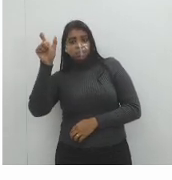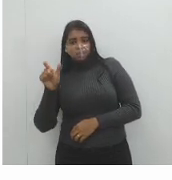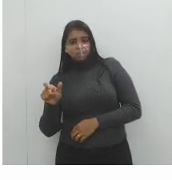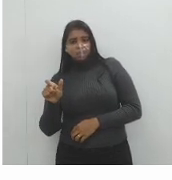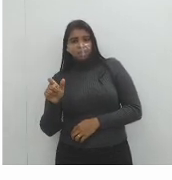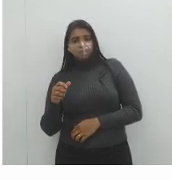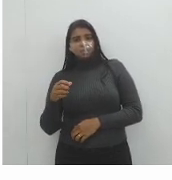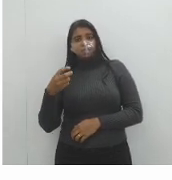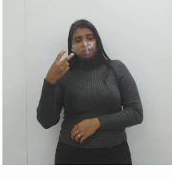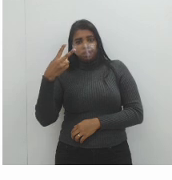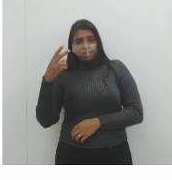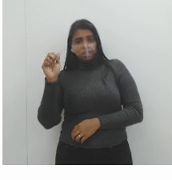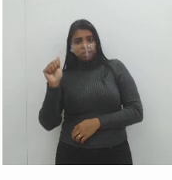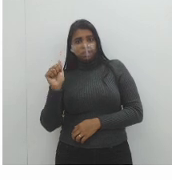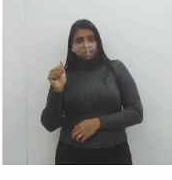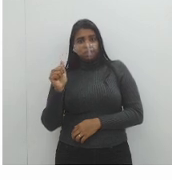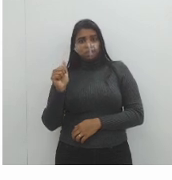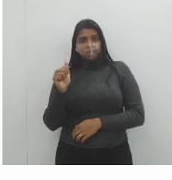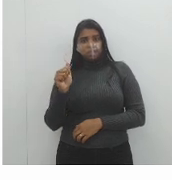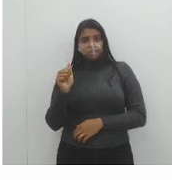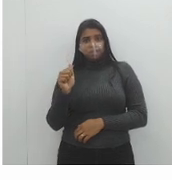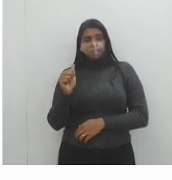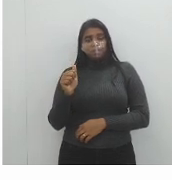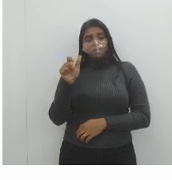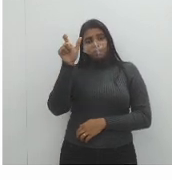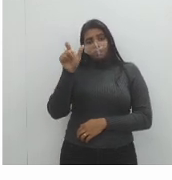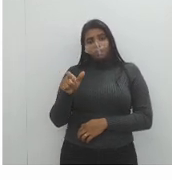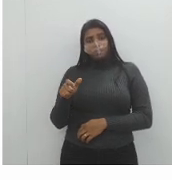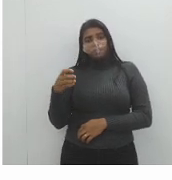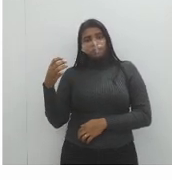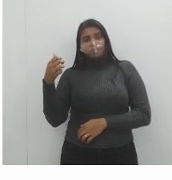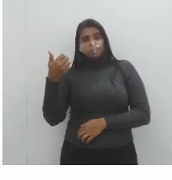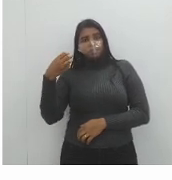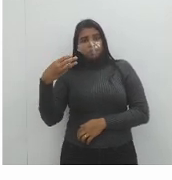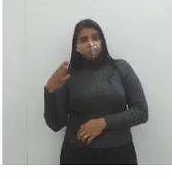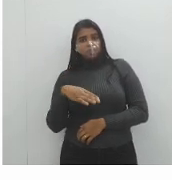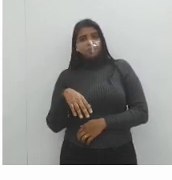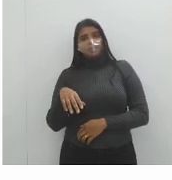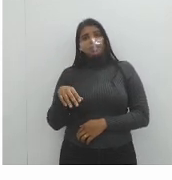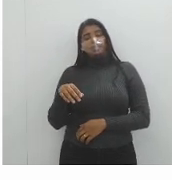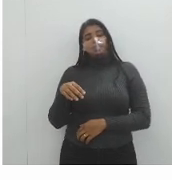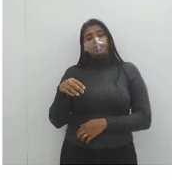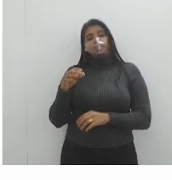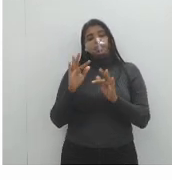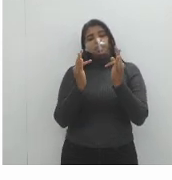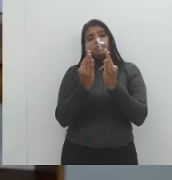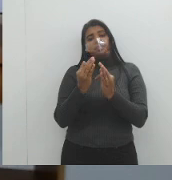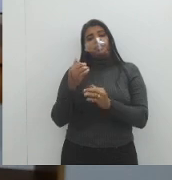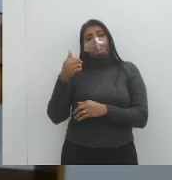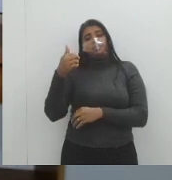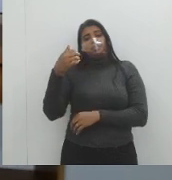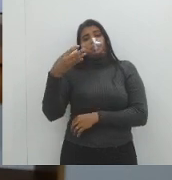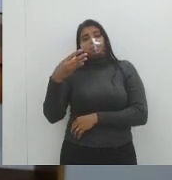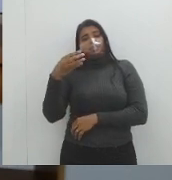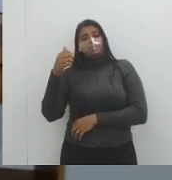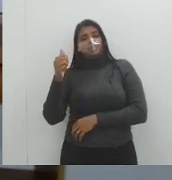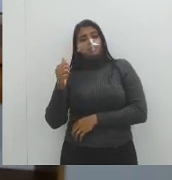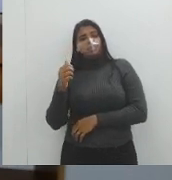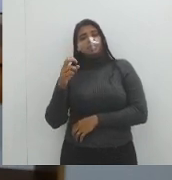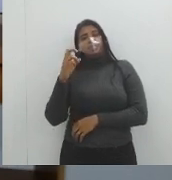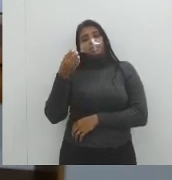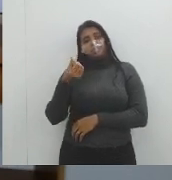família 3A, que é a coluna 13, a família 4A, 14, 5A, 15,